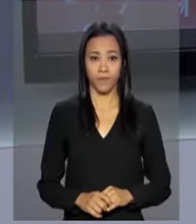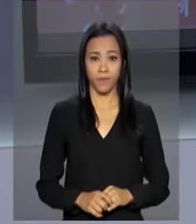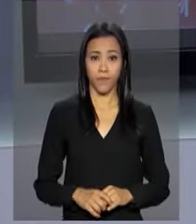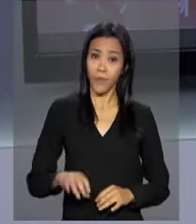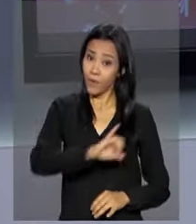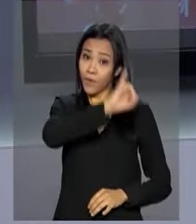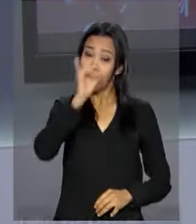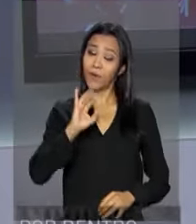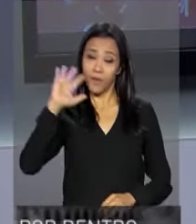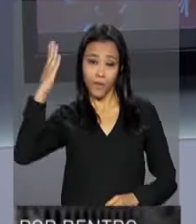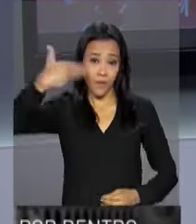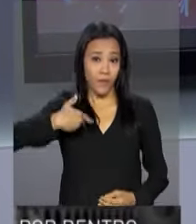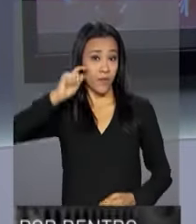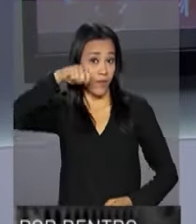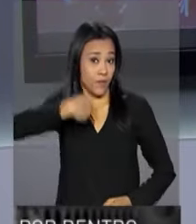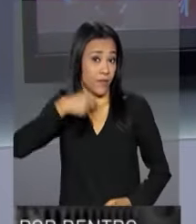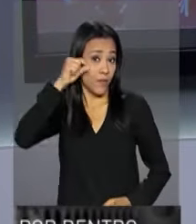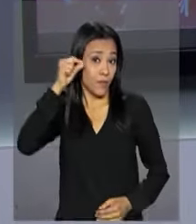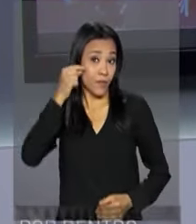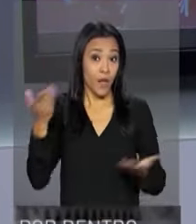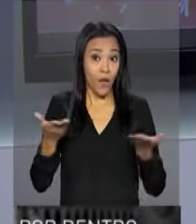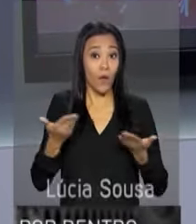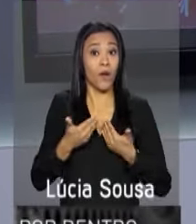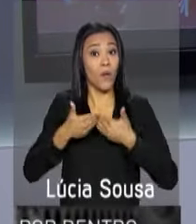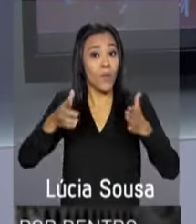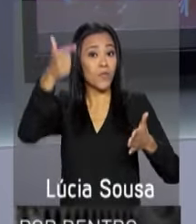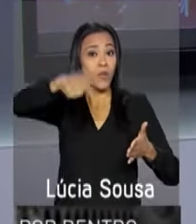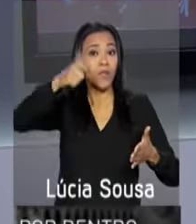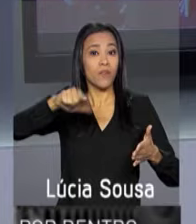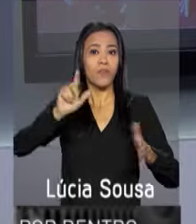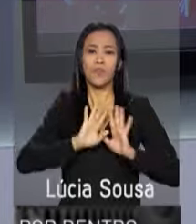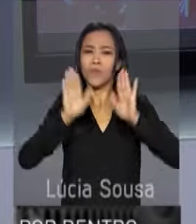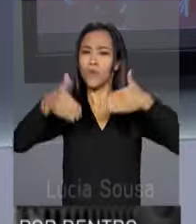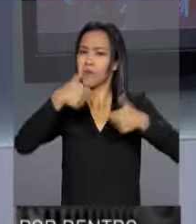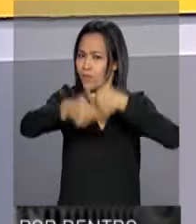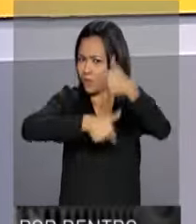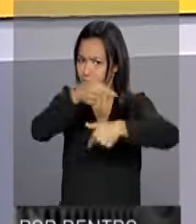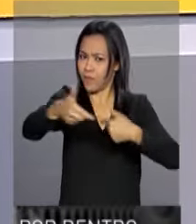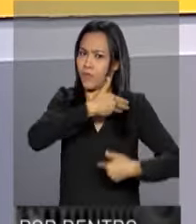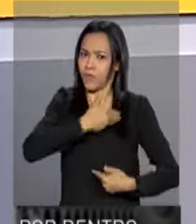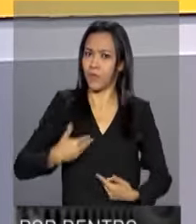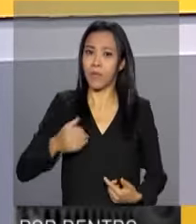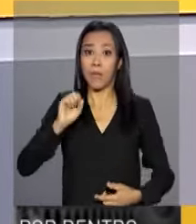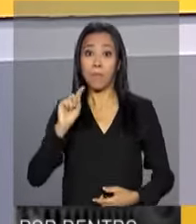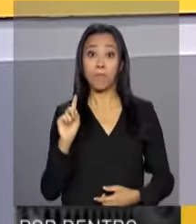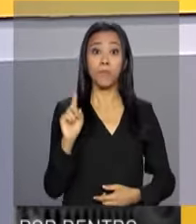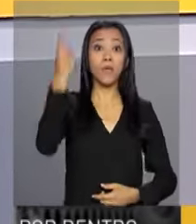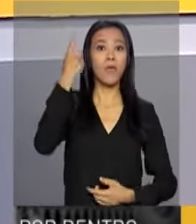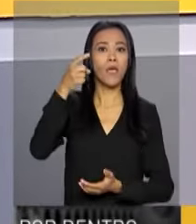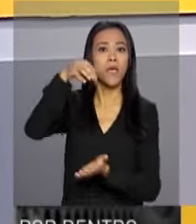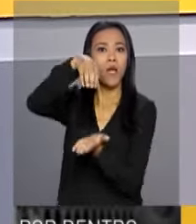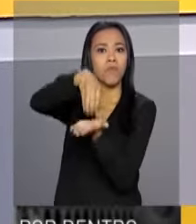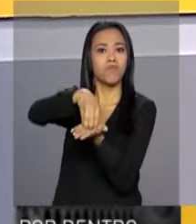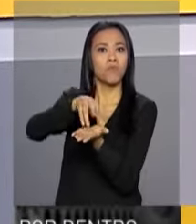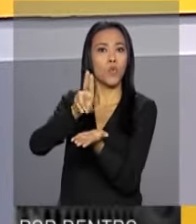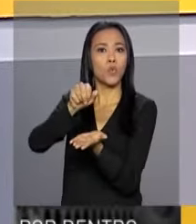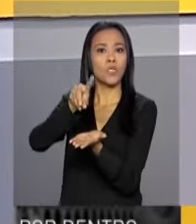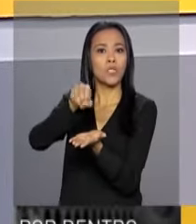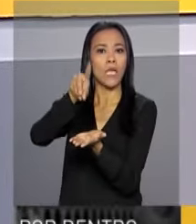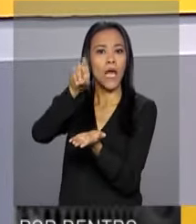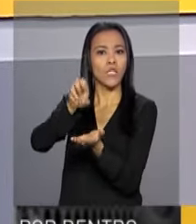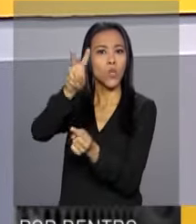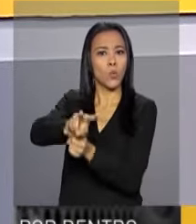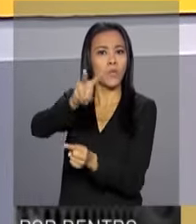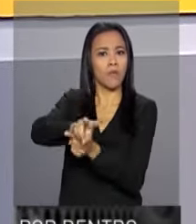olá eu sou o cara bate e começa agora mais um por dentro do governo a primeira unidade de conservação do país foi criada há